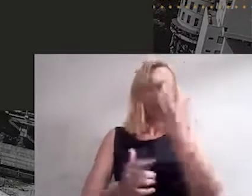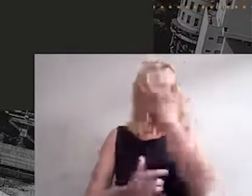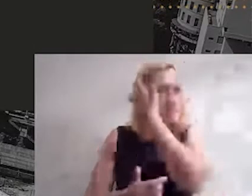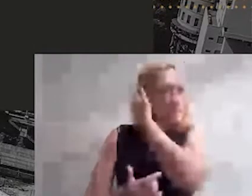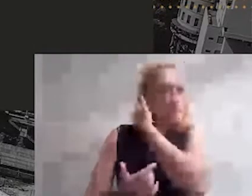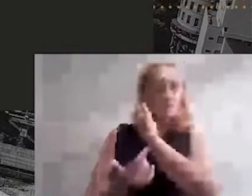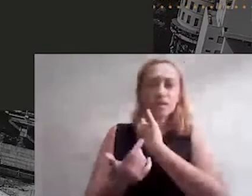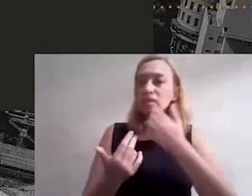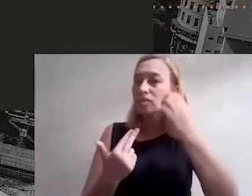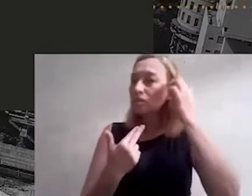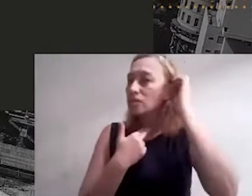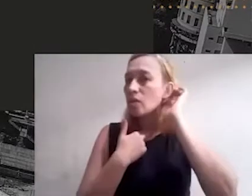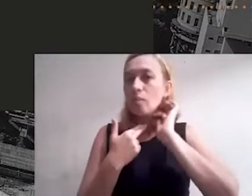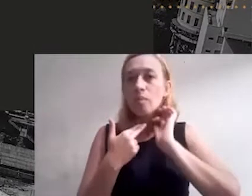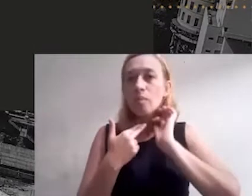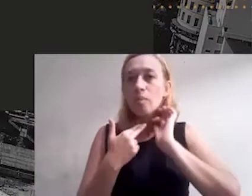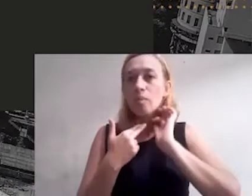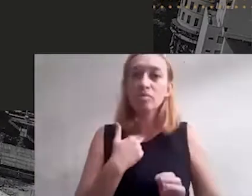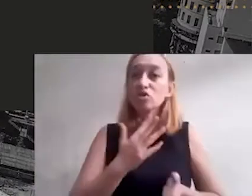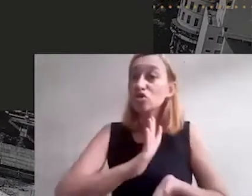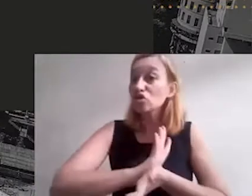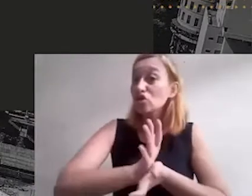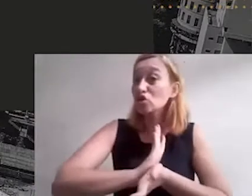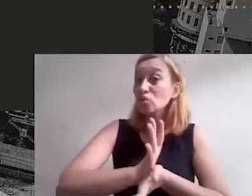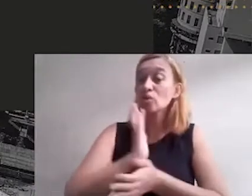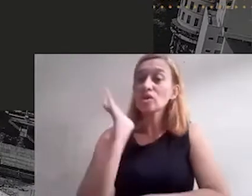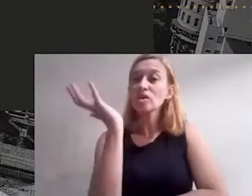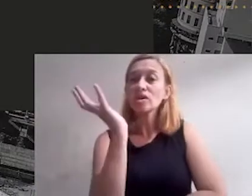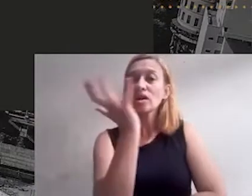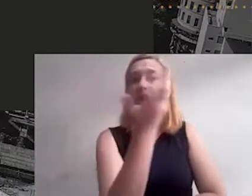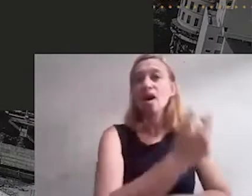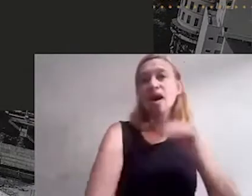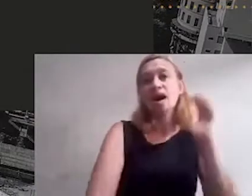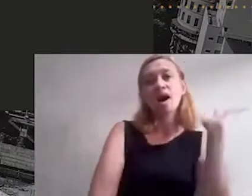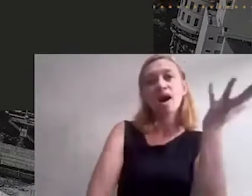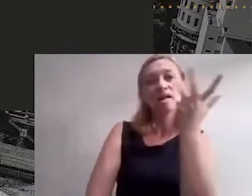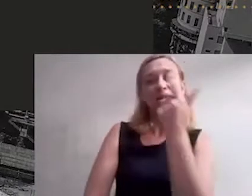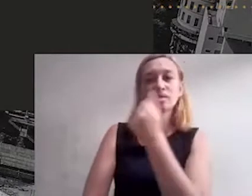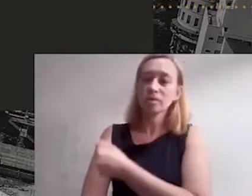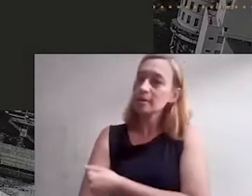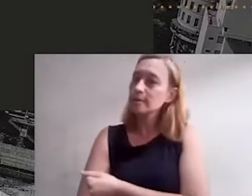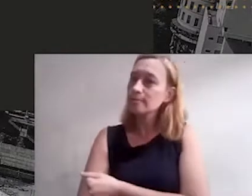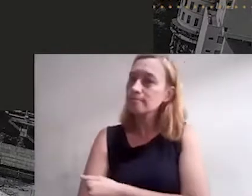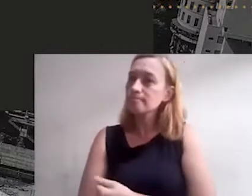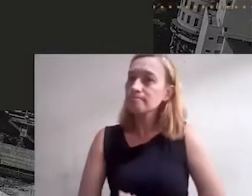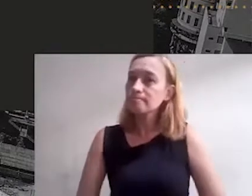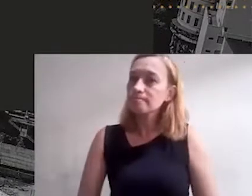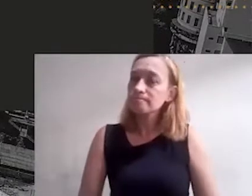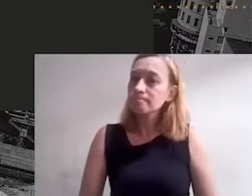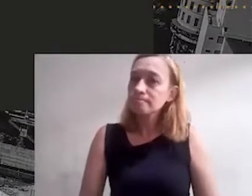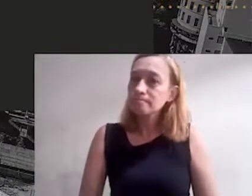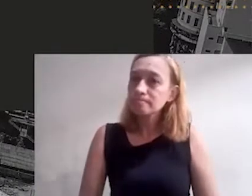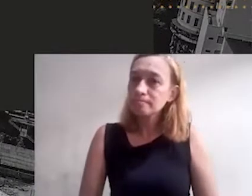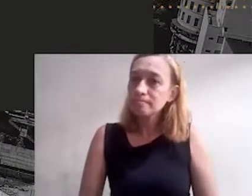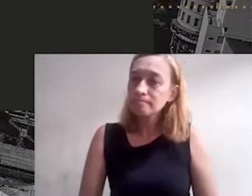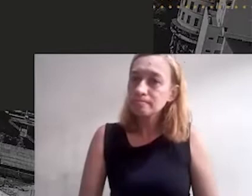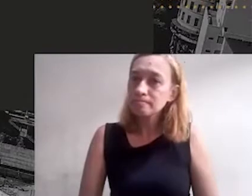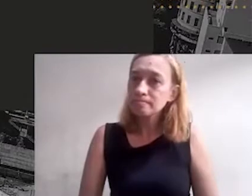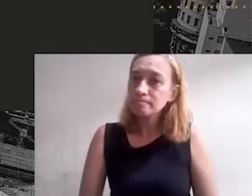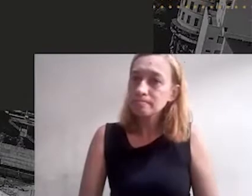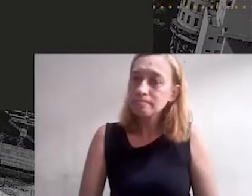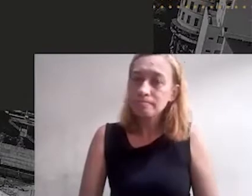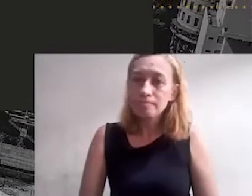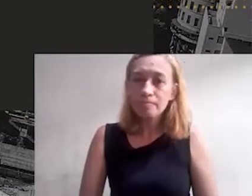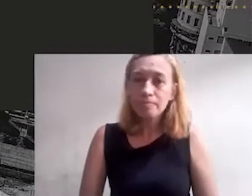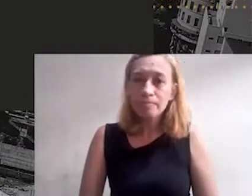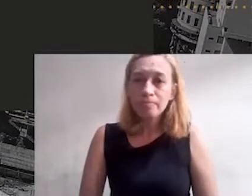desmatar, porque é mau negócio para o Brasil. É burrice para o Brasil. O